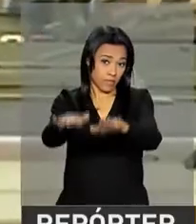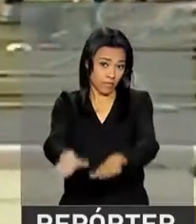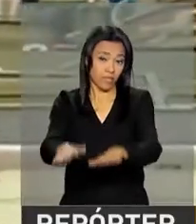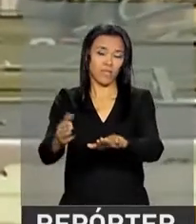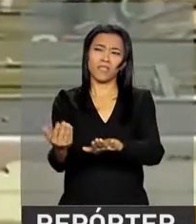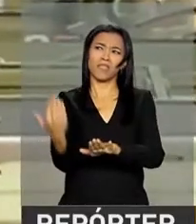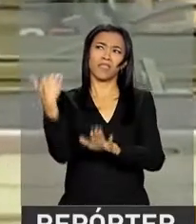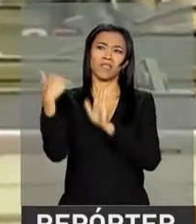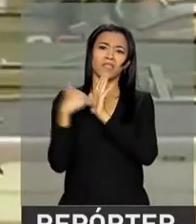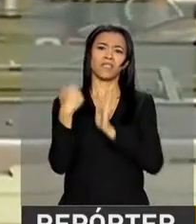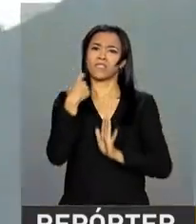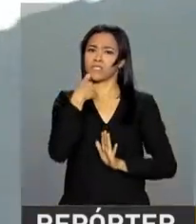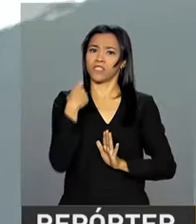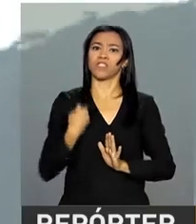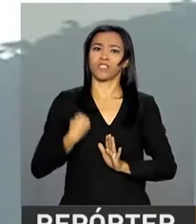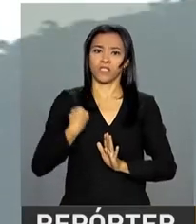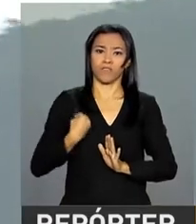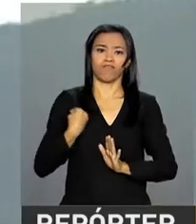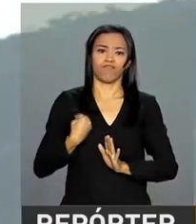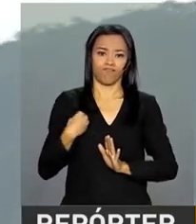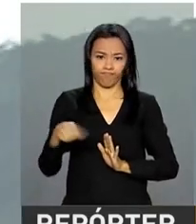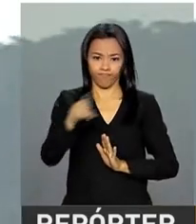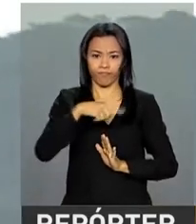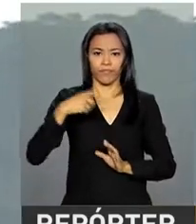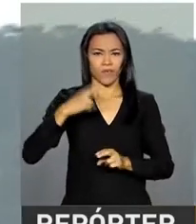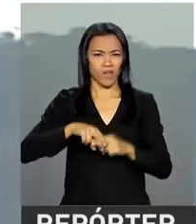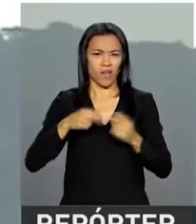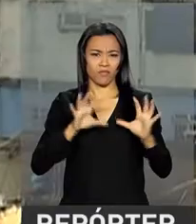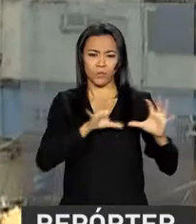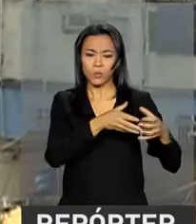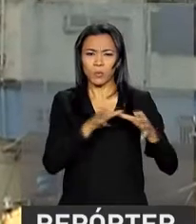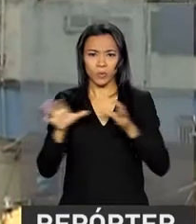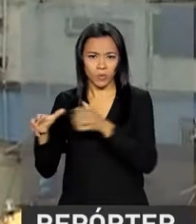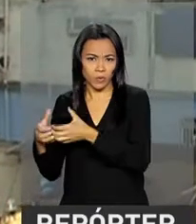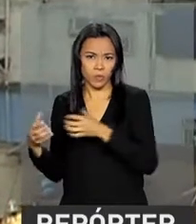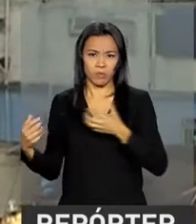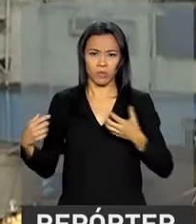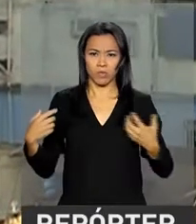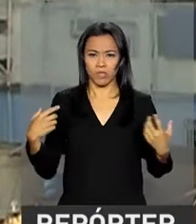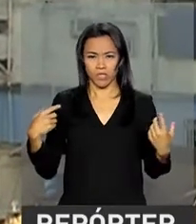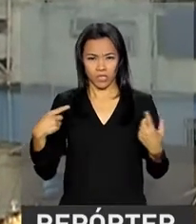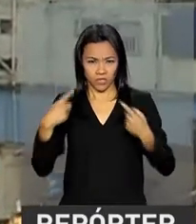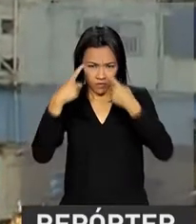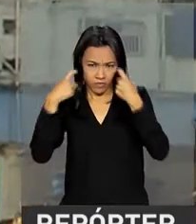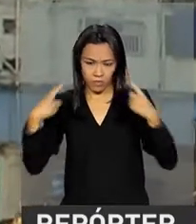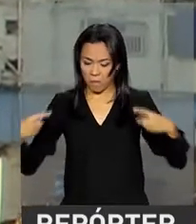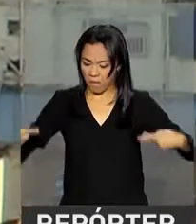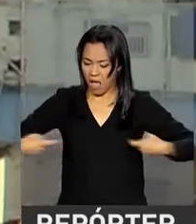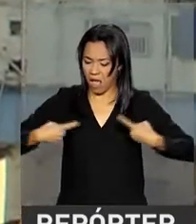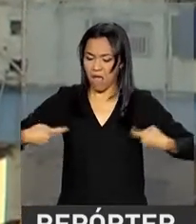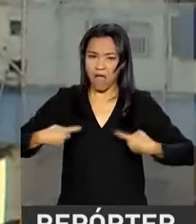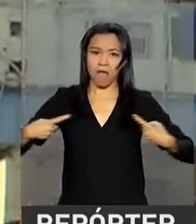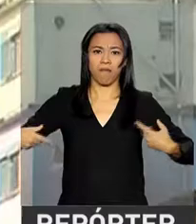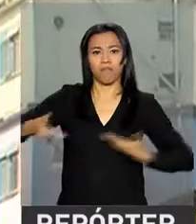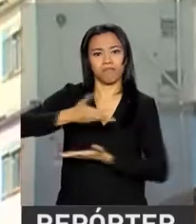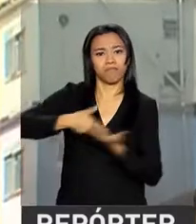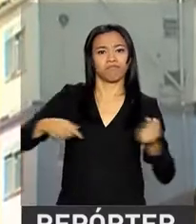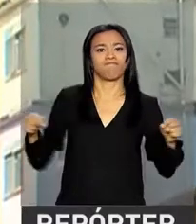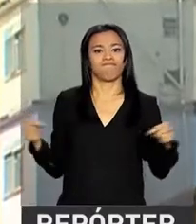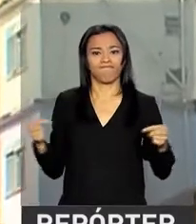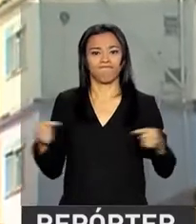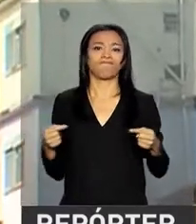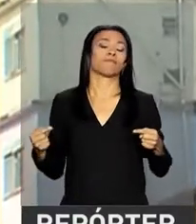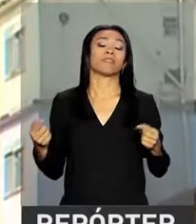sexta feira pós conflito entre criminosos que disputam o comando do tráfico de drogas na região o grupo